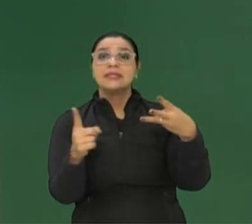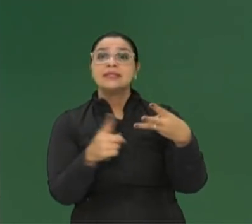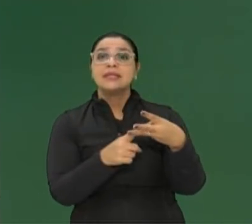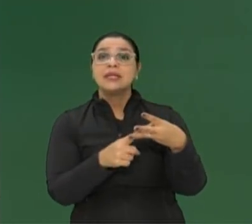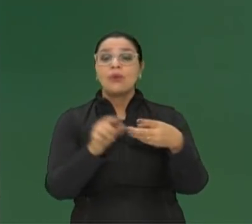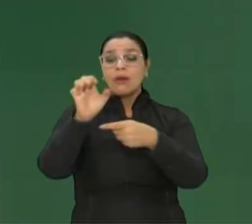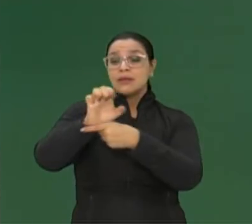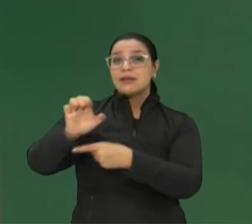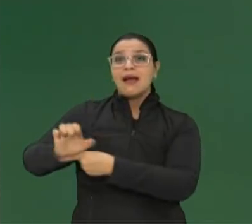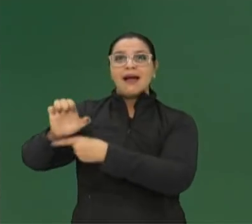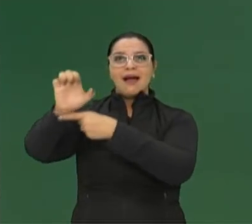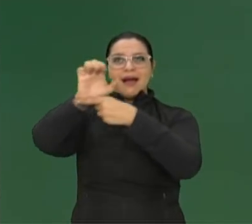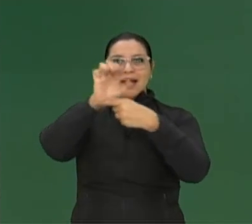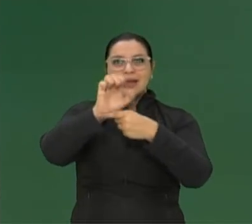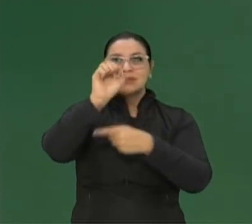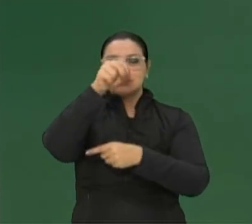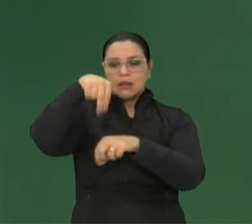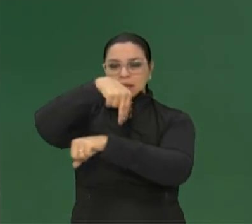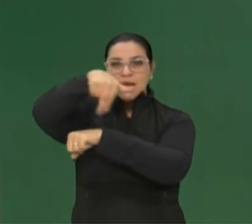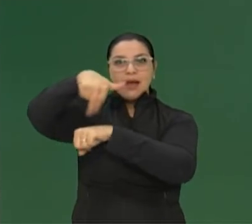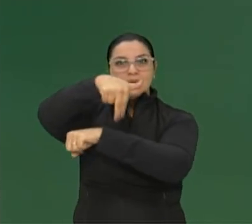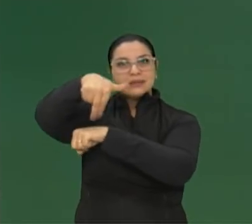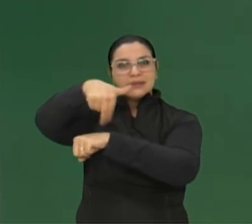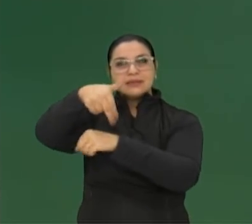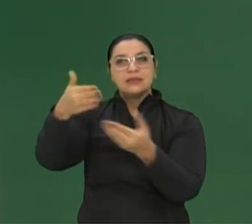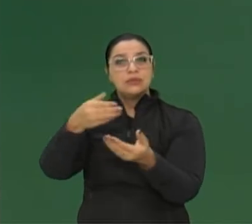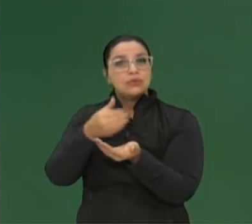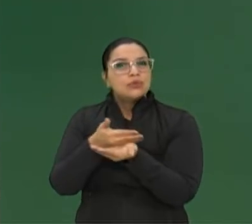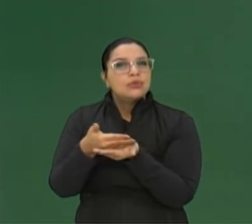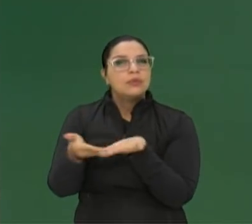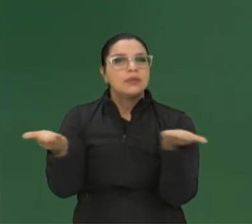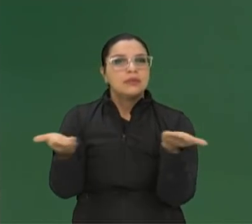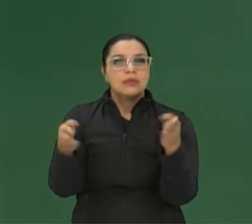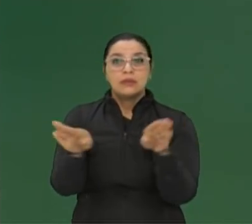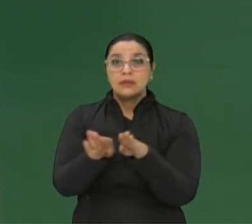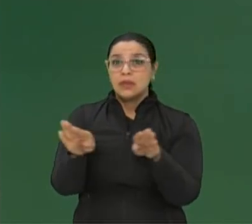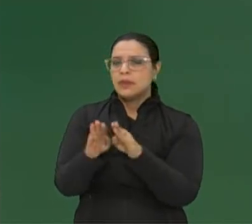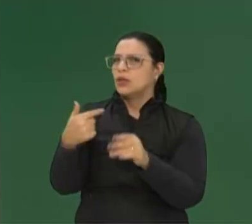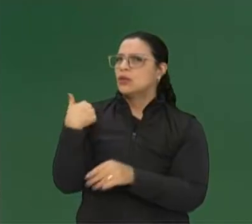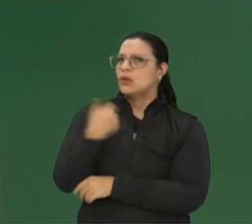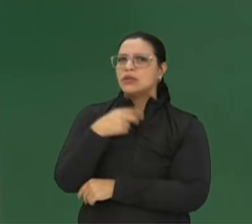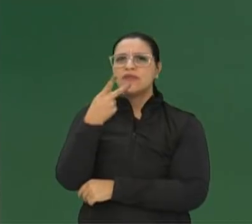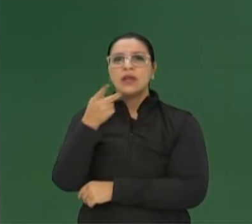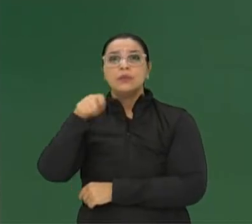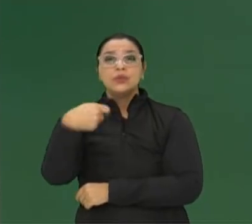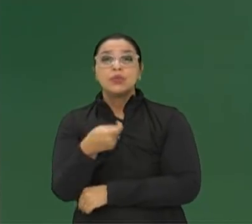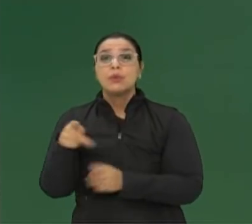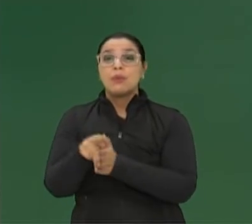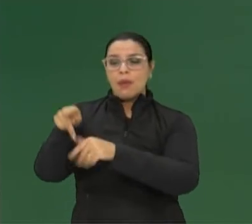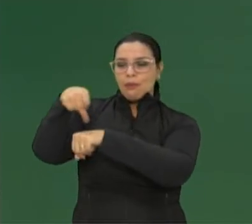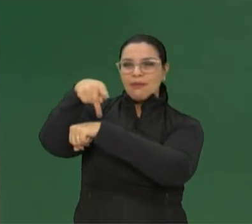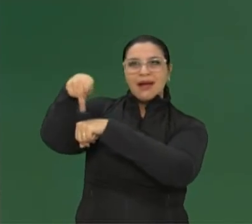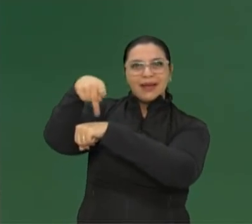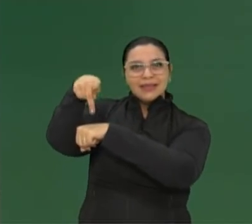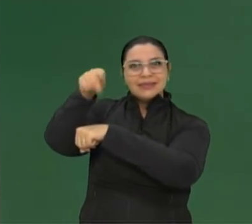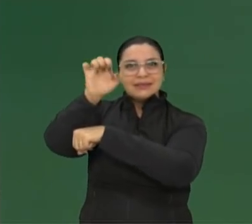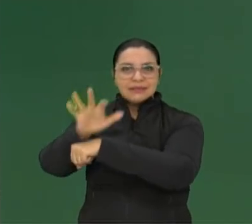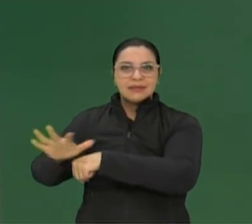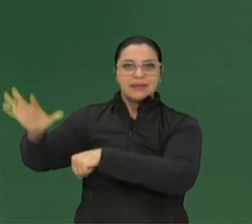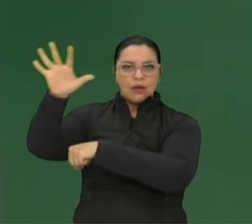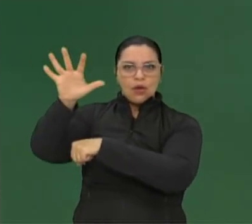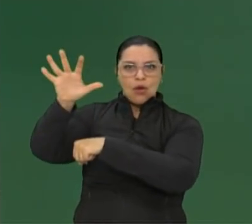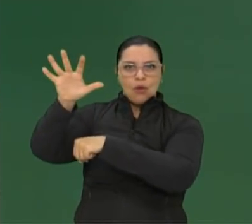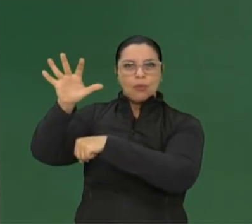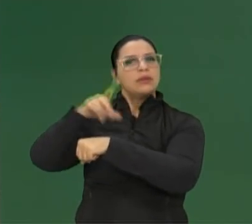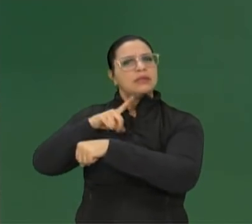nacionais, tá? Nesse período, né, começa, né, a ter uma unidade, né, entre o que nós hoje chamamos dos países da Europa ali, né?